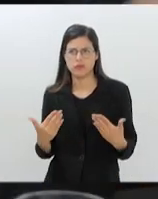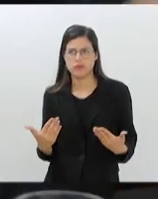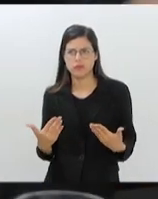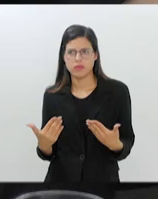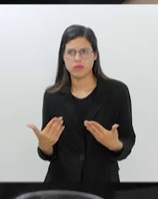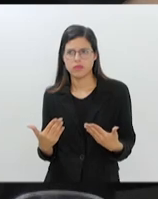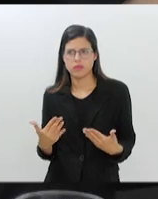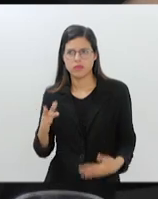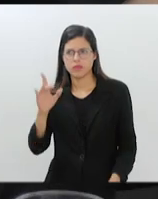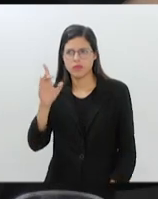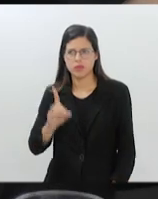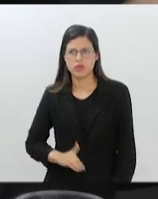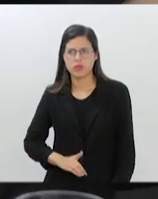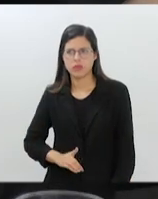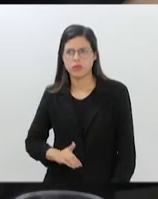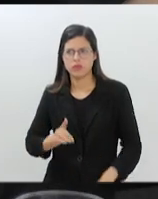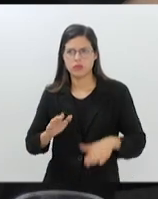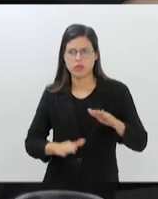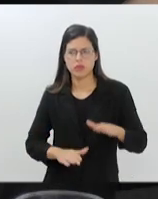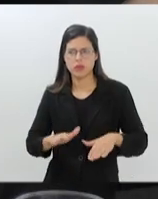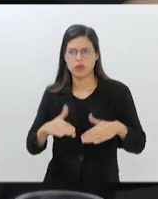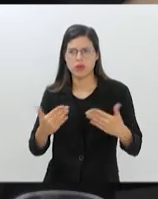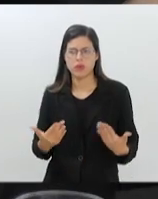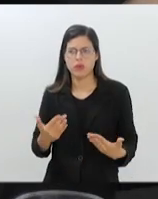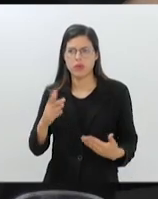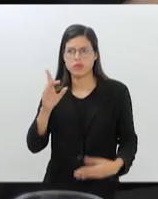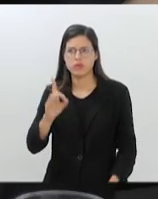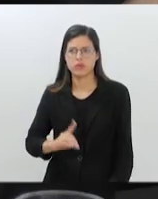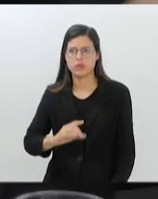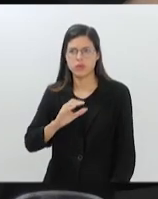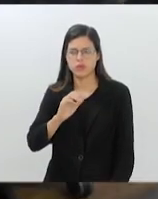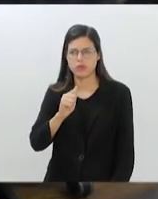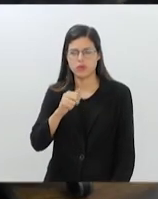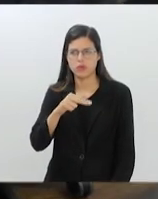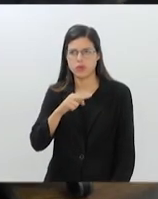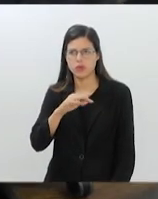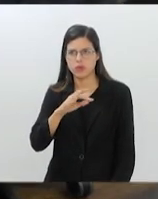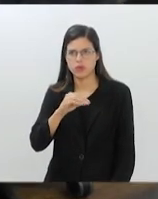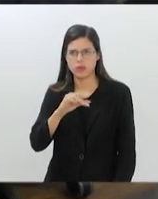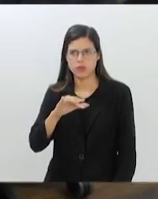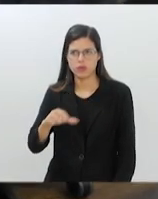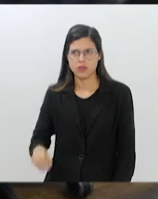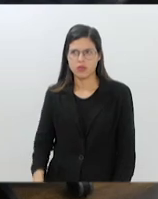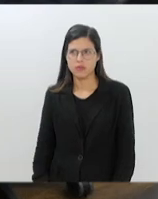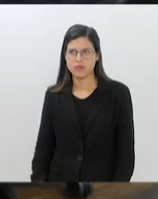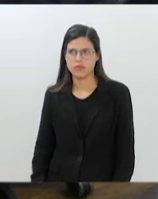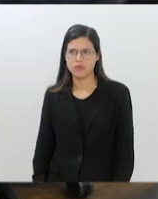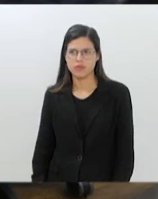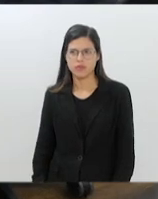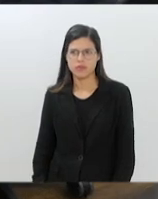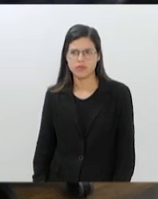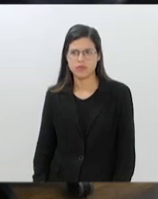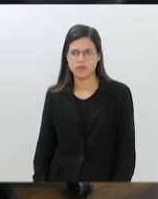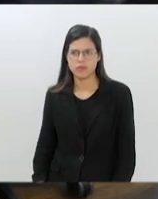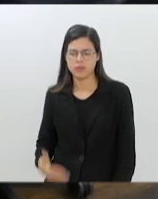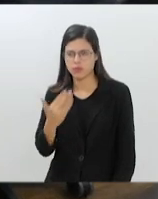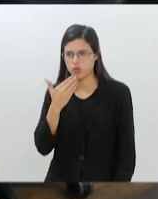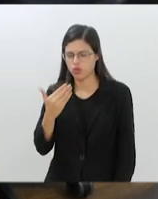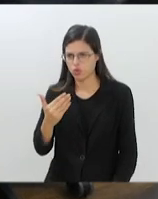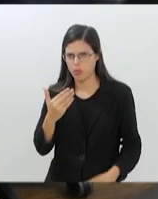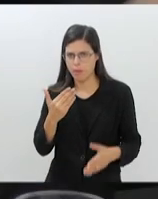de um dos diretores talvez qual diretor Antônio Carlos dos Santos Antônio Carlos el pediu para Patrocinar lá